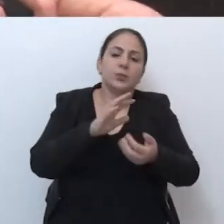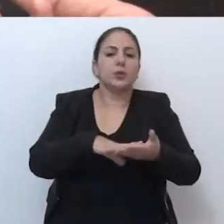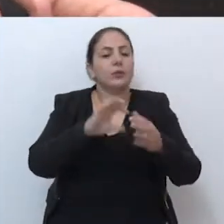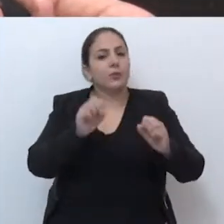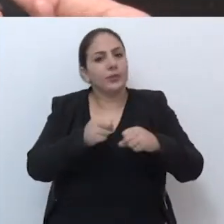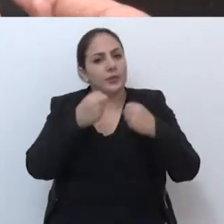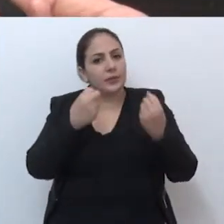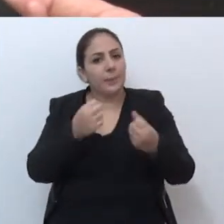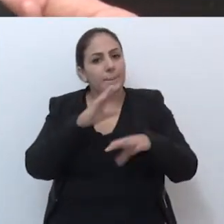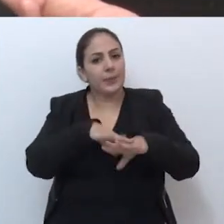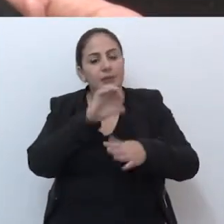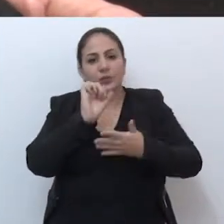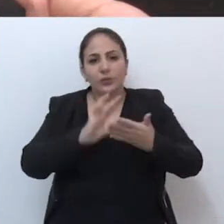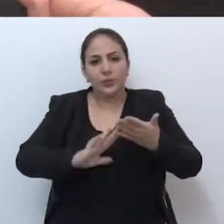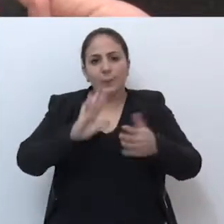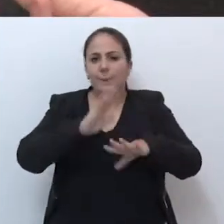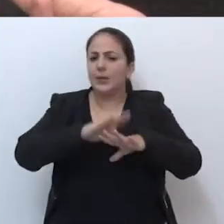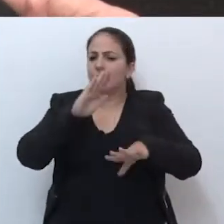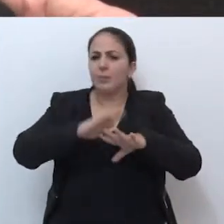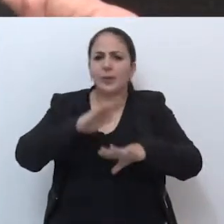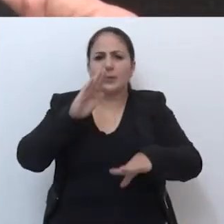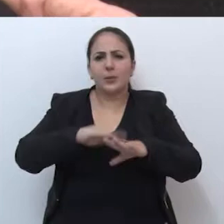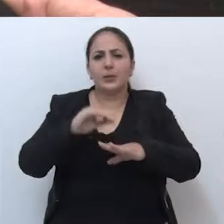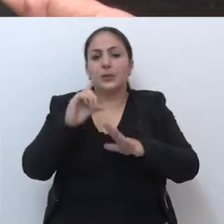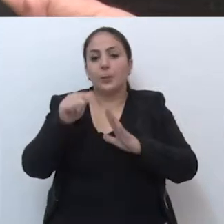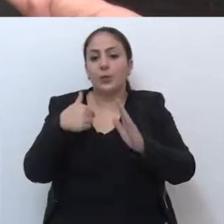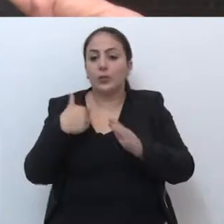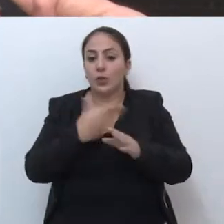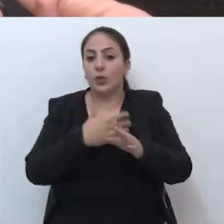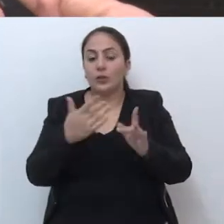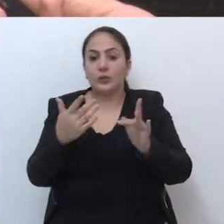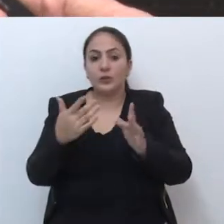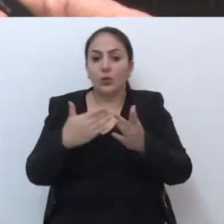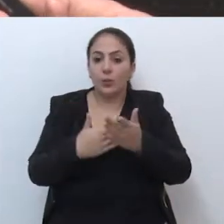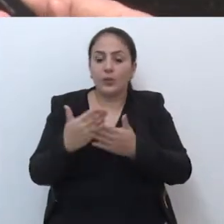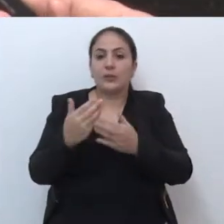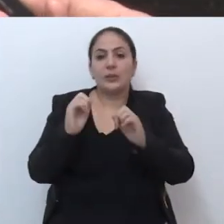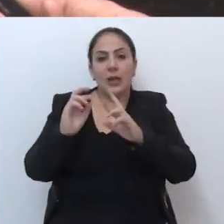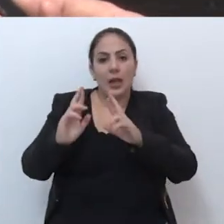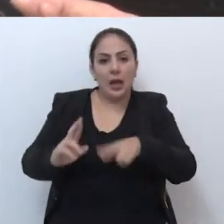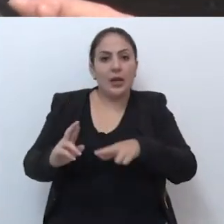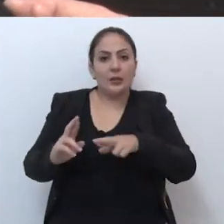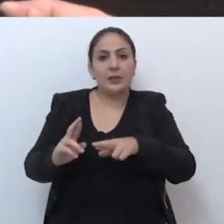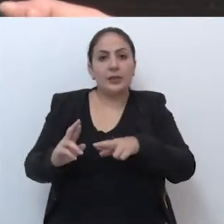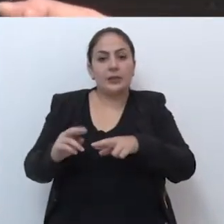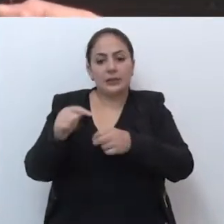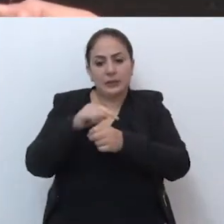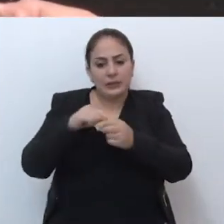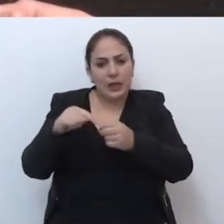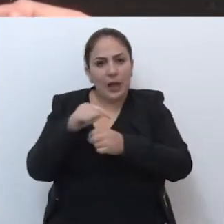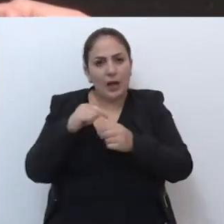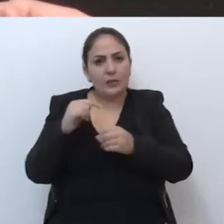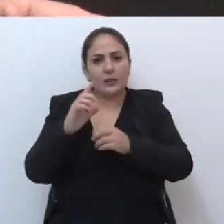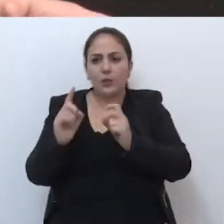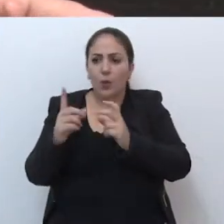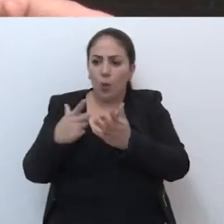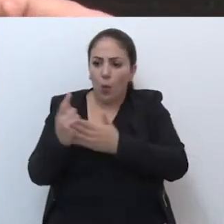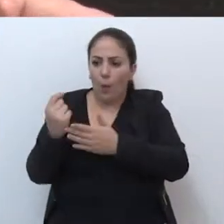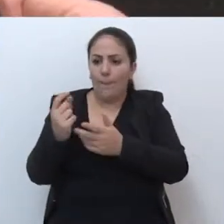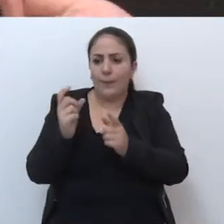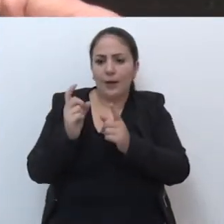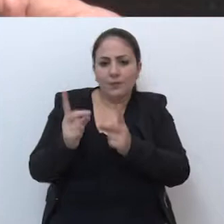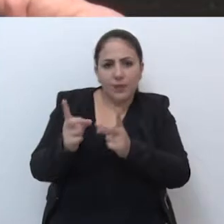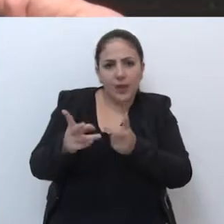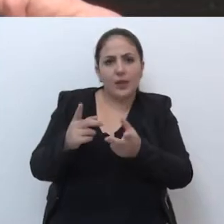e fortalecendo a atividade. Cada vez mais entramos depois então na área urbana, com compra, venda, mais adiante com